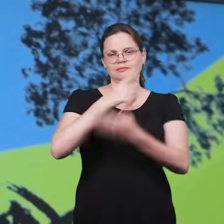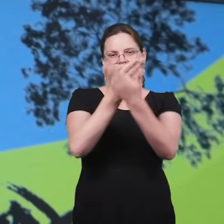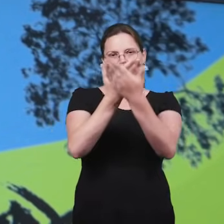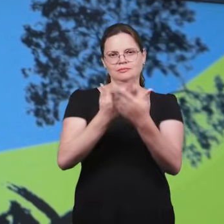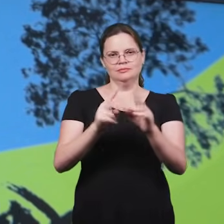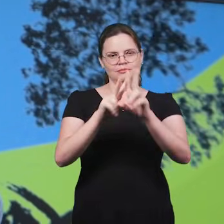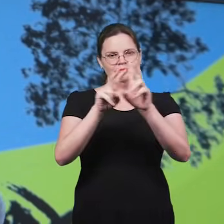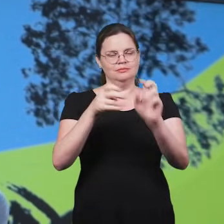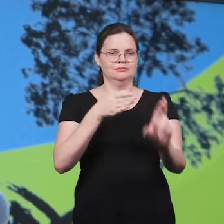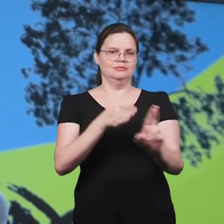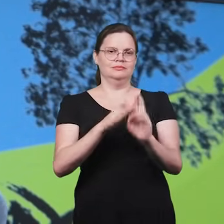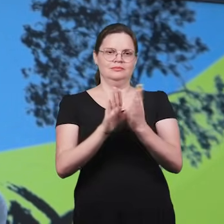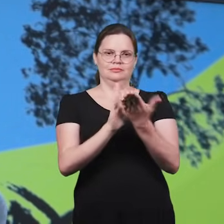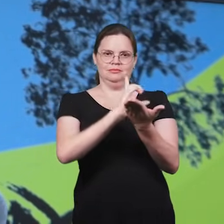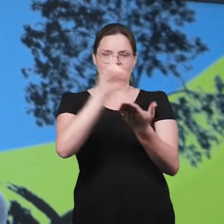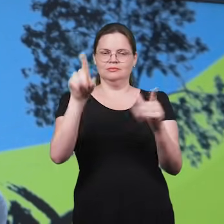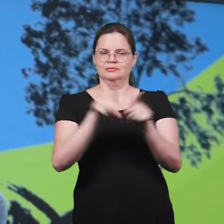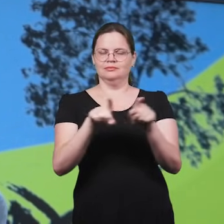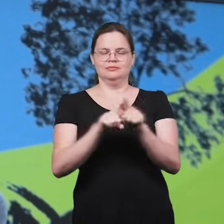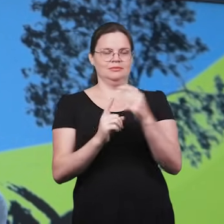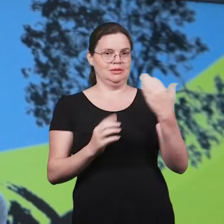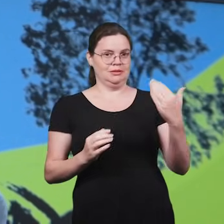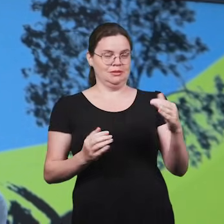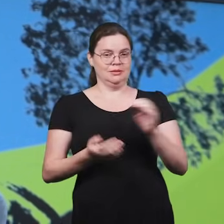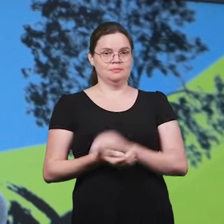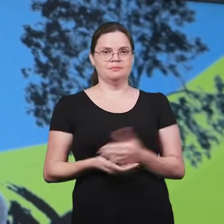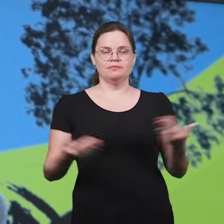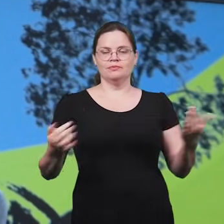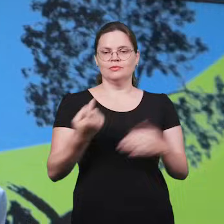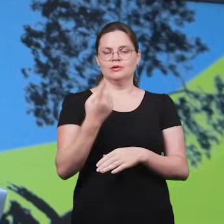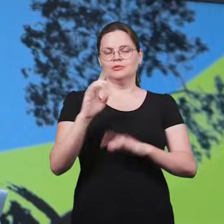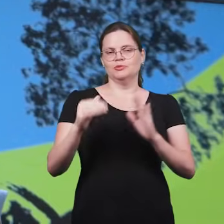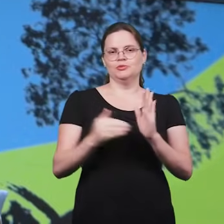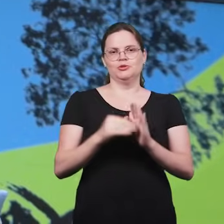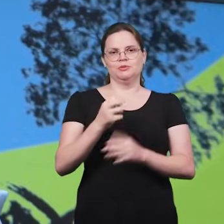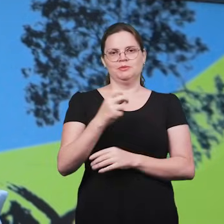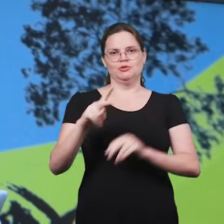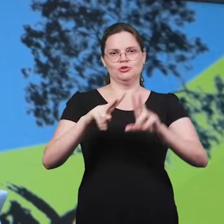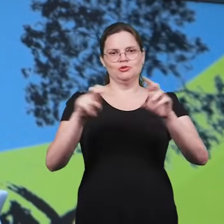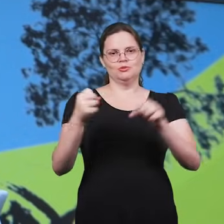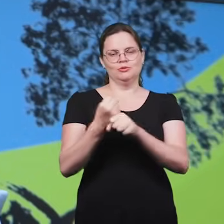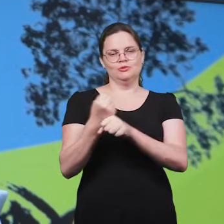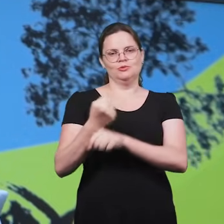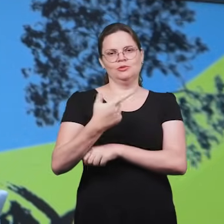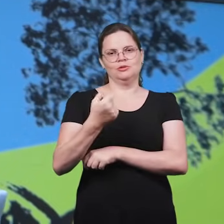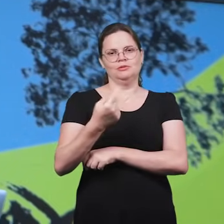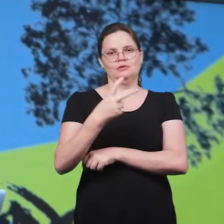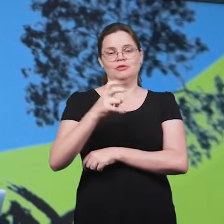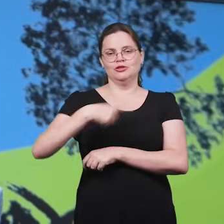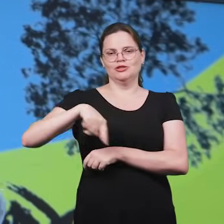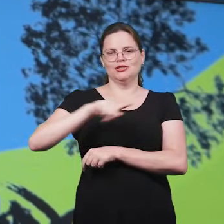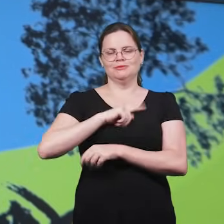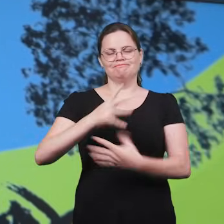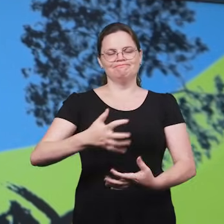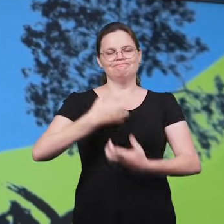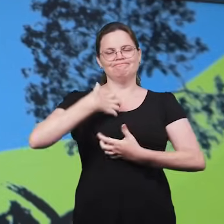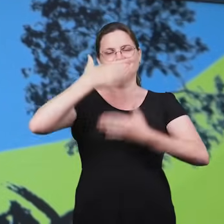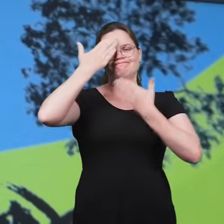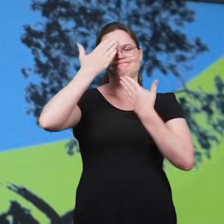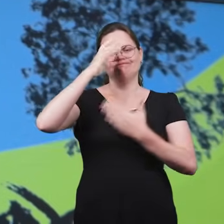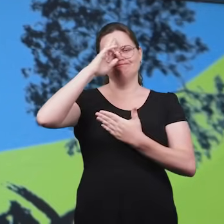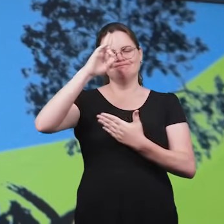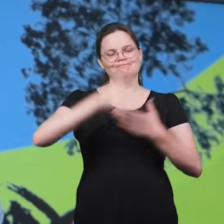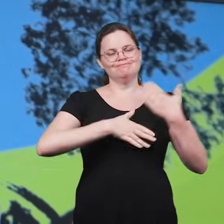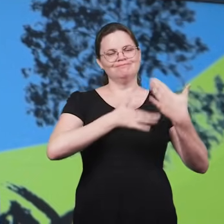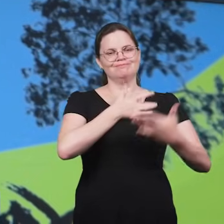nosso último episódio do ano 2025 e o nosso coração transborda de alegria e gratidão por tudo que o Senhor tem feito